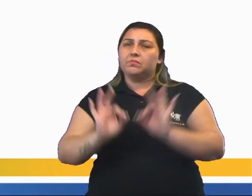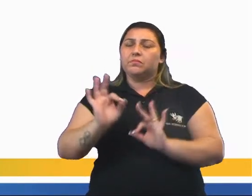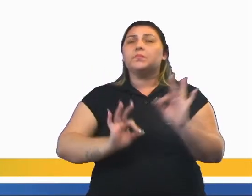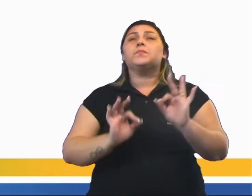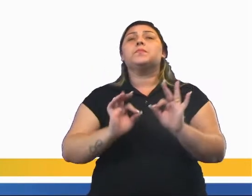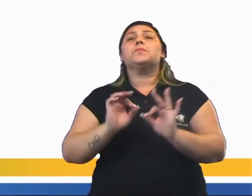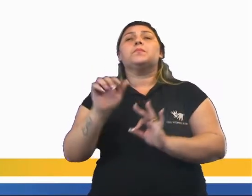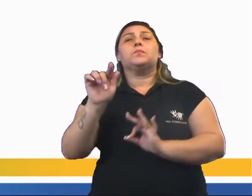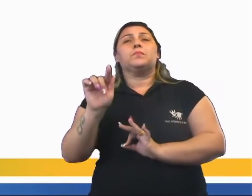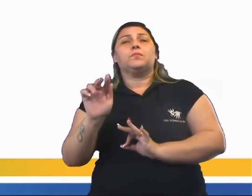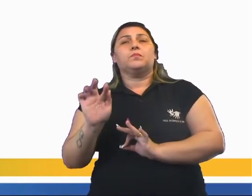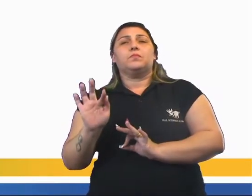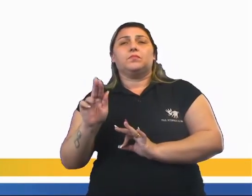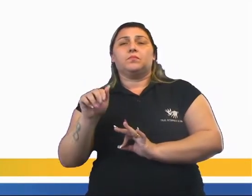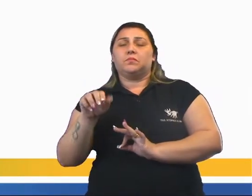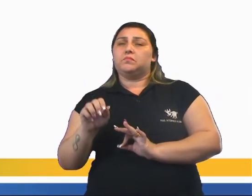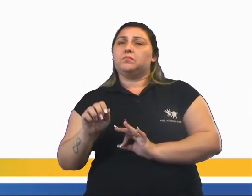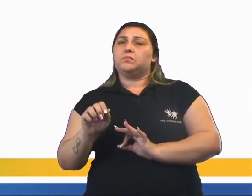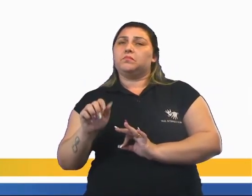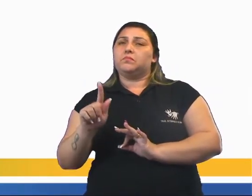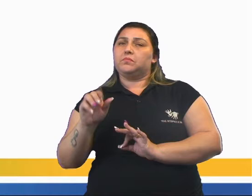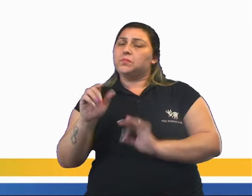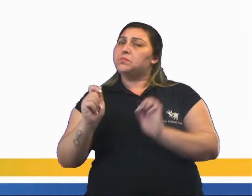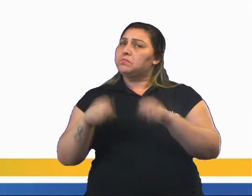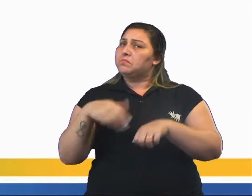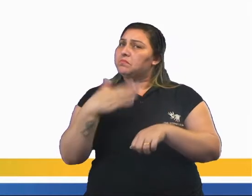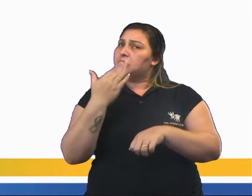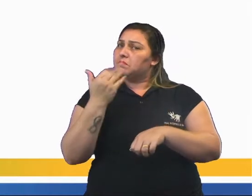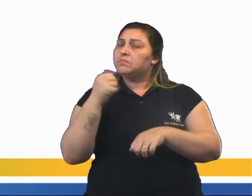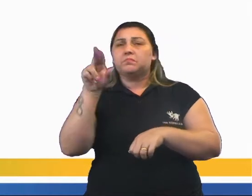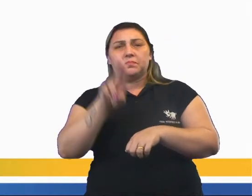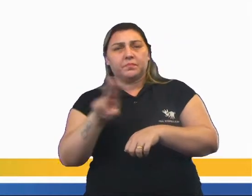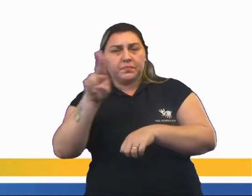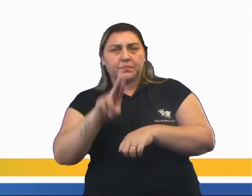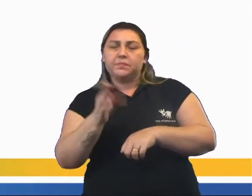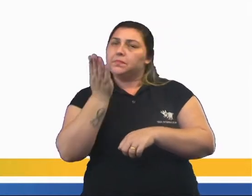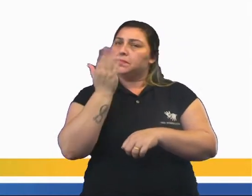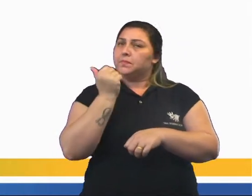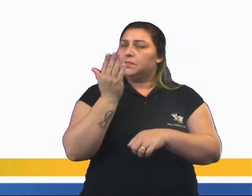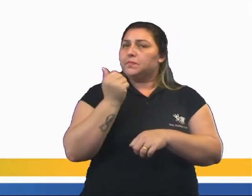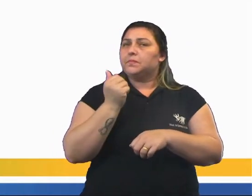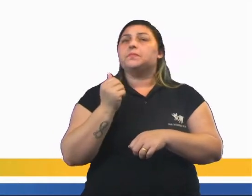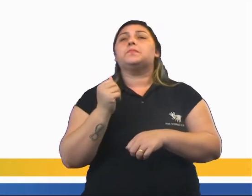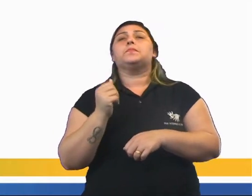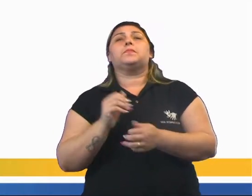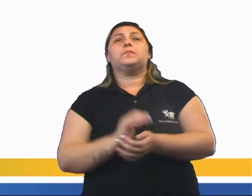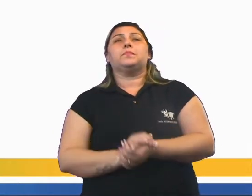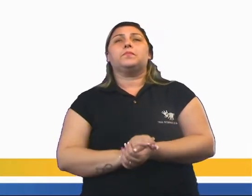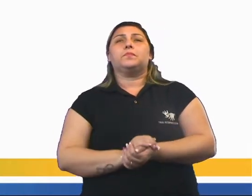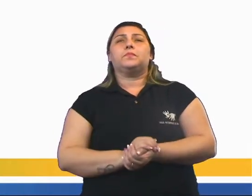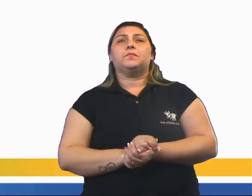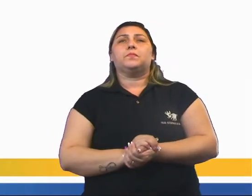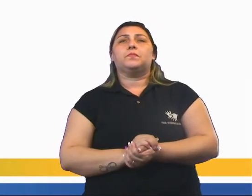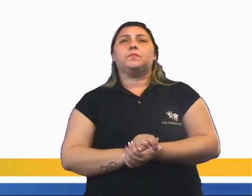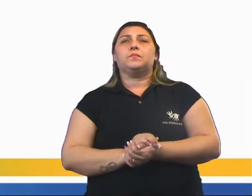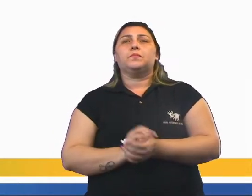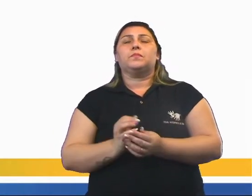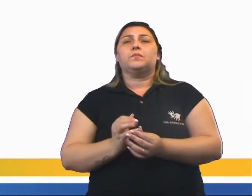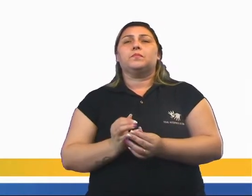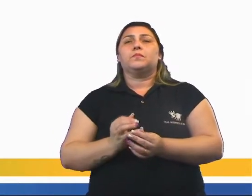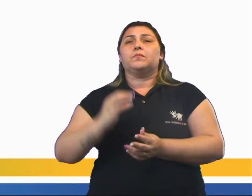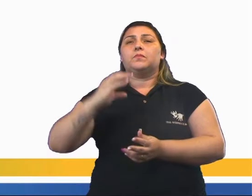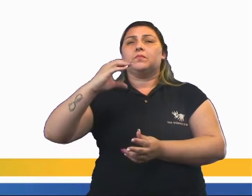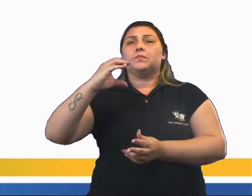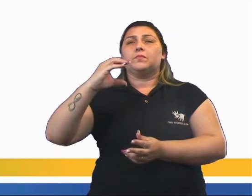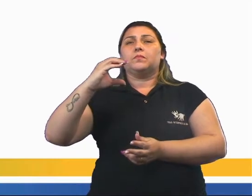Muitos fungos são comestíveis, isso mesmo, e utilizados na alimentação humana. É o caso dos